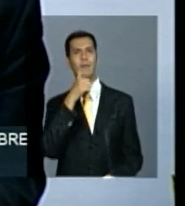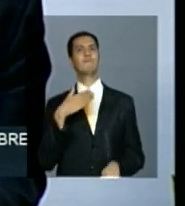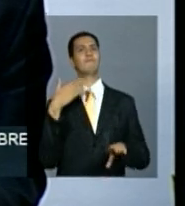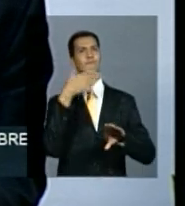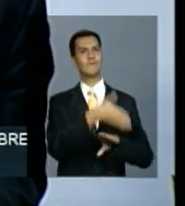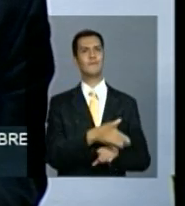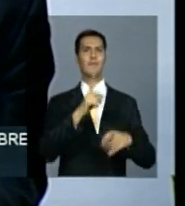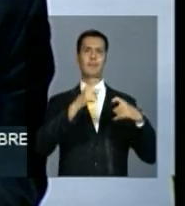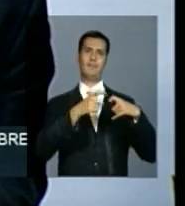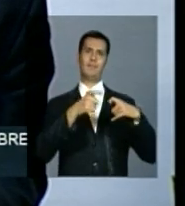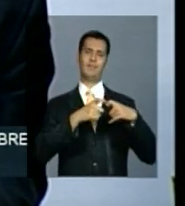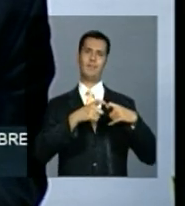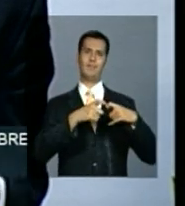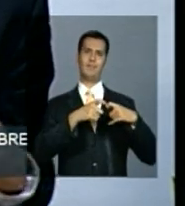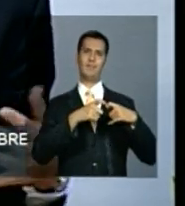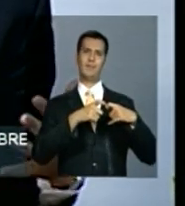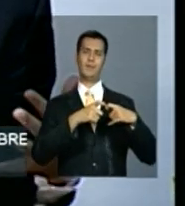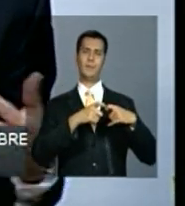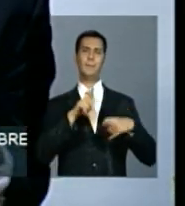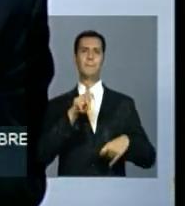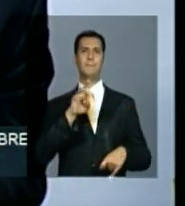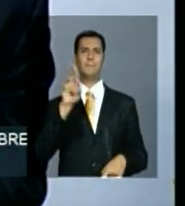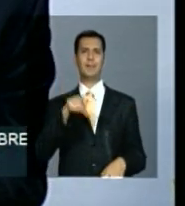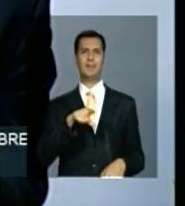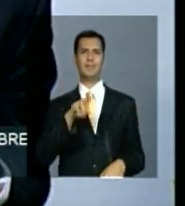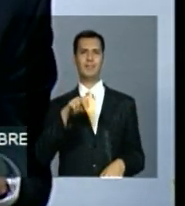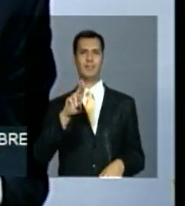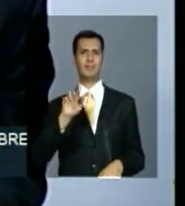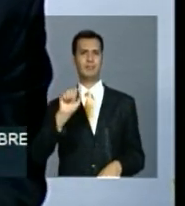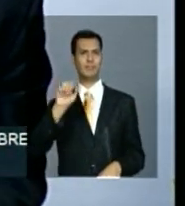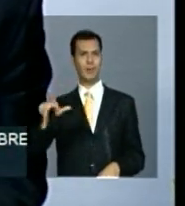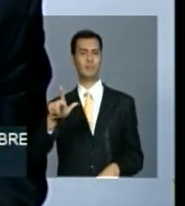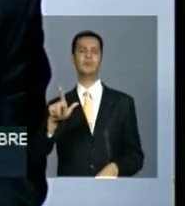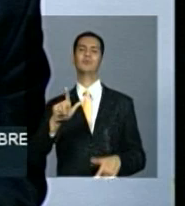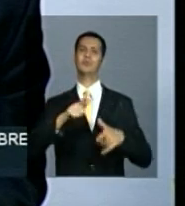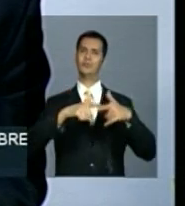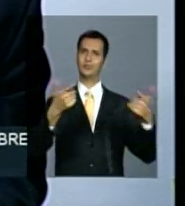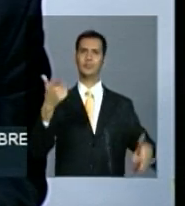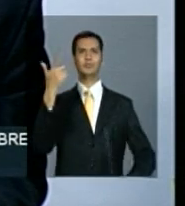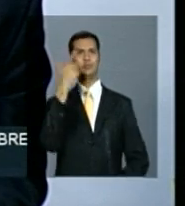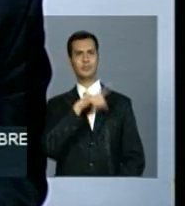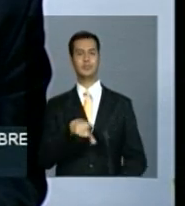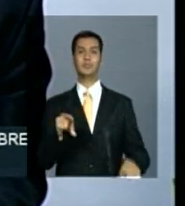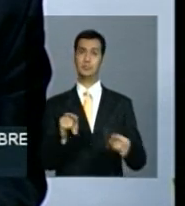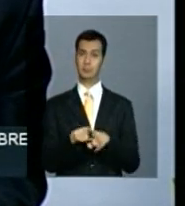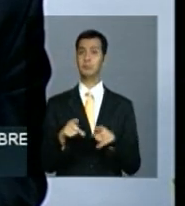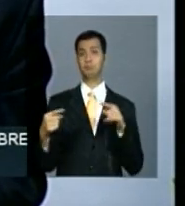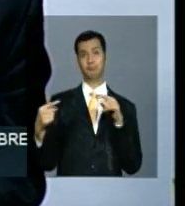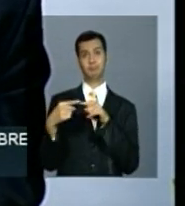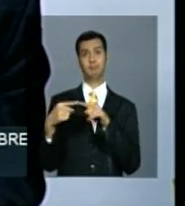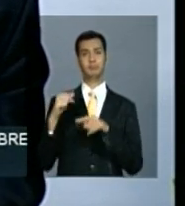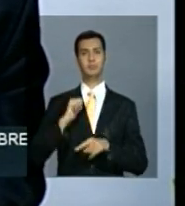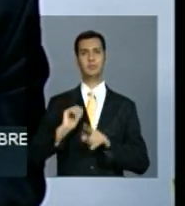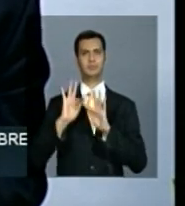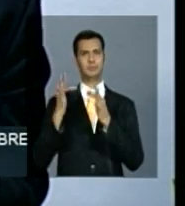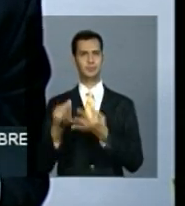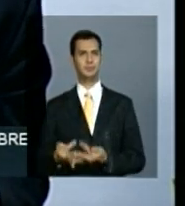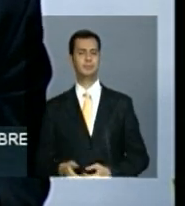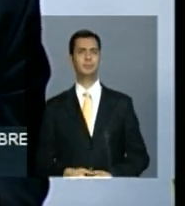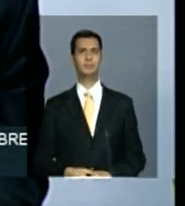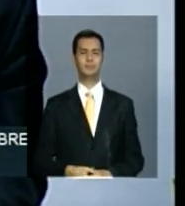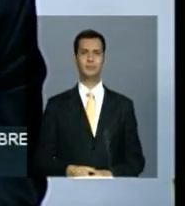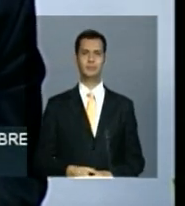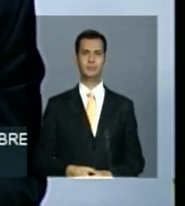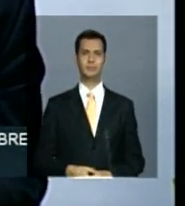mais de sete consultas no pré-natal isso tem uma relação diret com a condicionalidade do bolsa família e um outro dado é que a